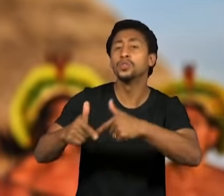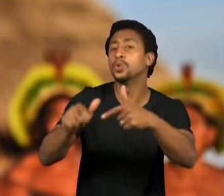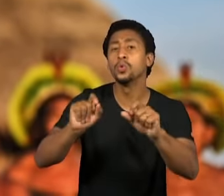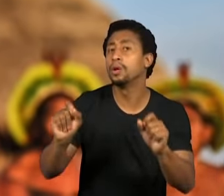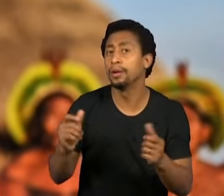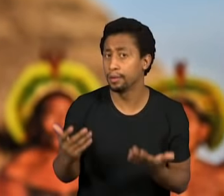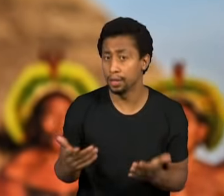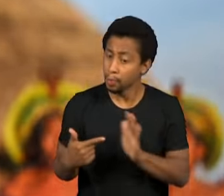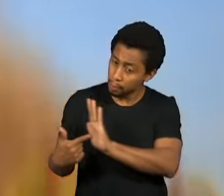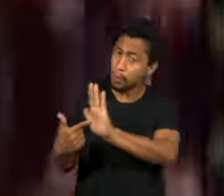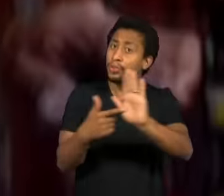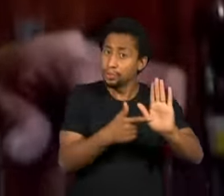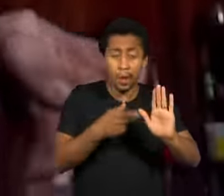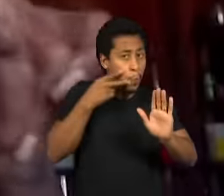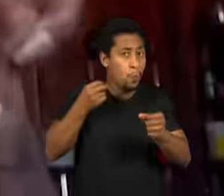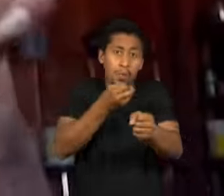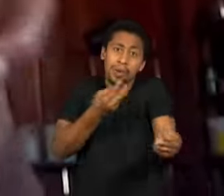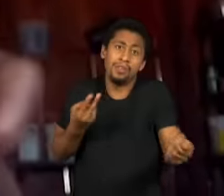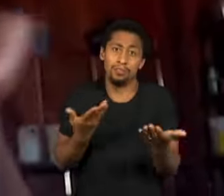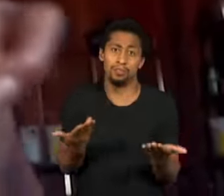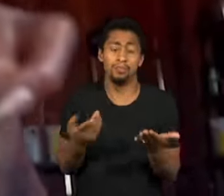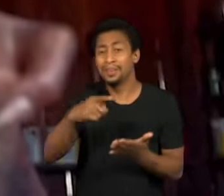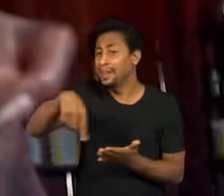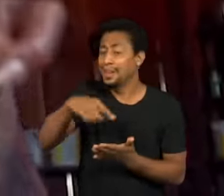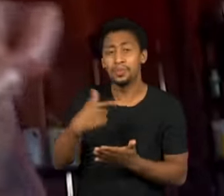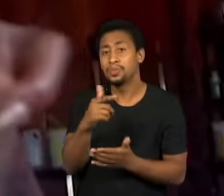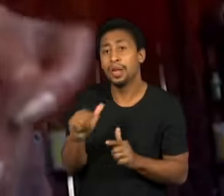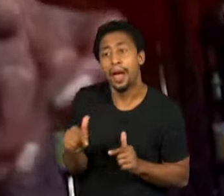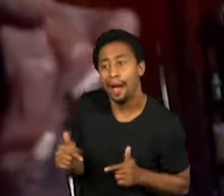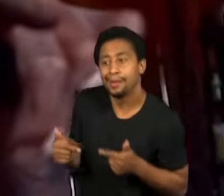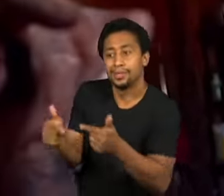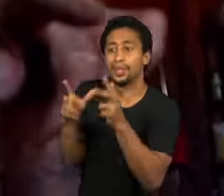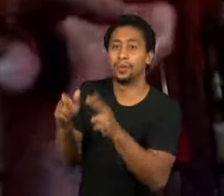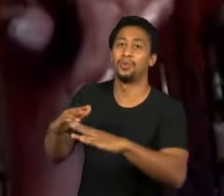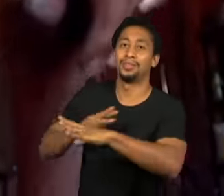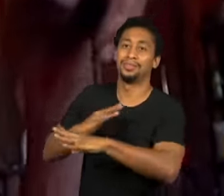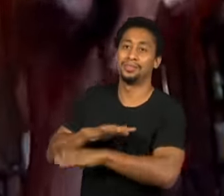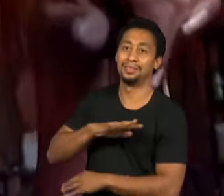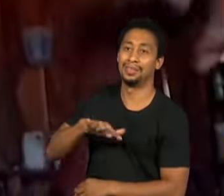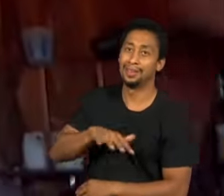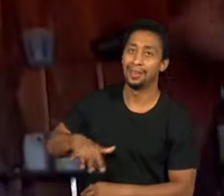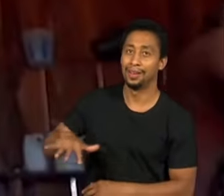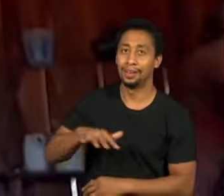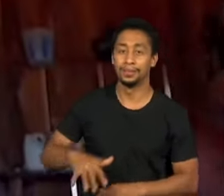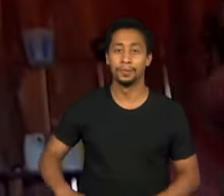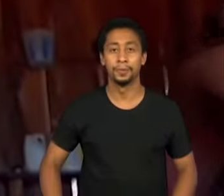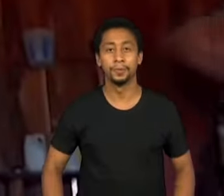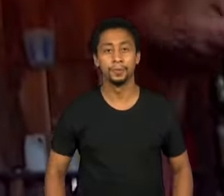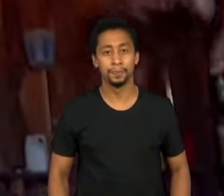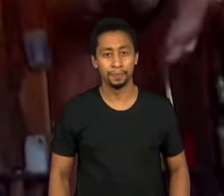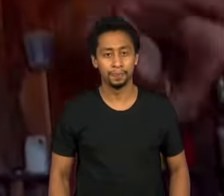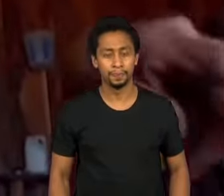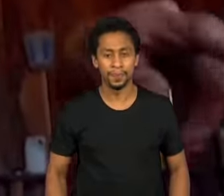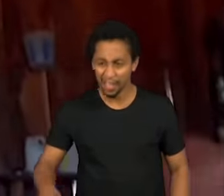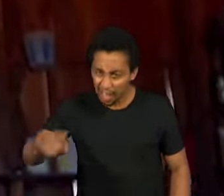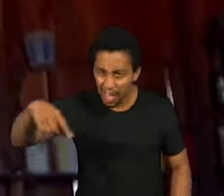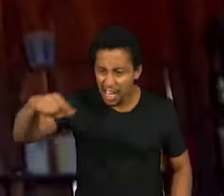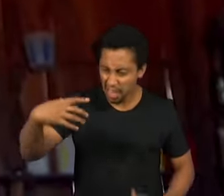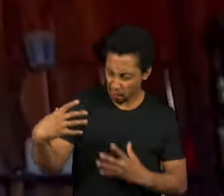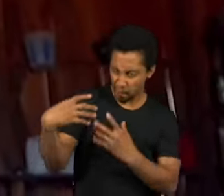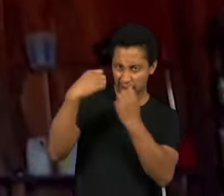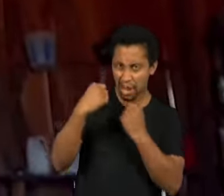a força que a gente tem na cidade. O banco enganasse, esse não é terra do índio, é terra do